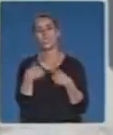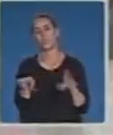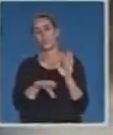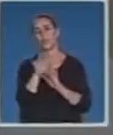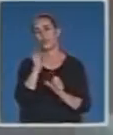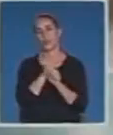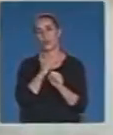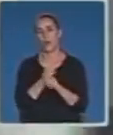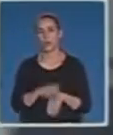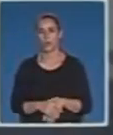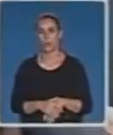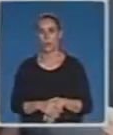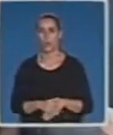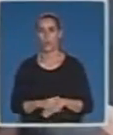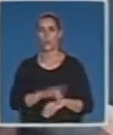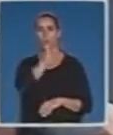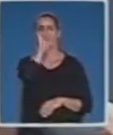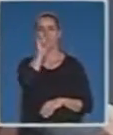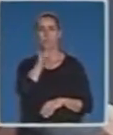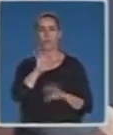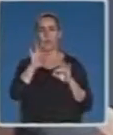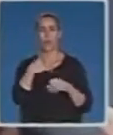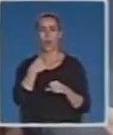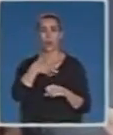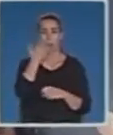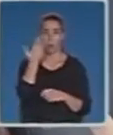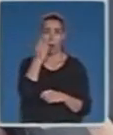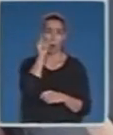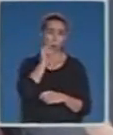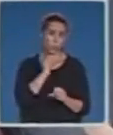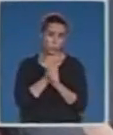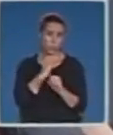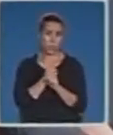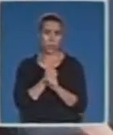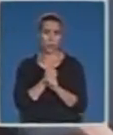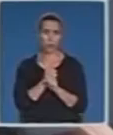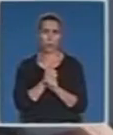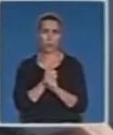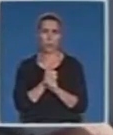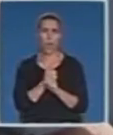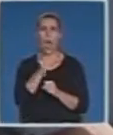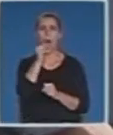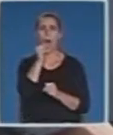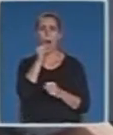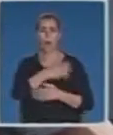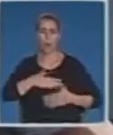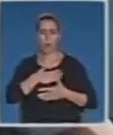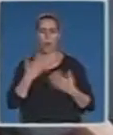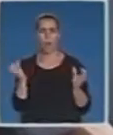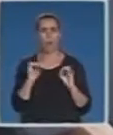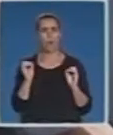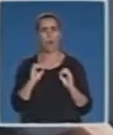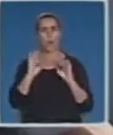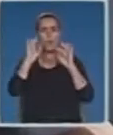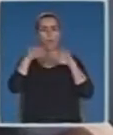trabalho. Porque quando chegam ao fim do dia, muitos trabalhadores e trabalhadoras em vários dias não têm água para se lavar ao final